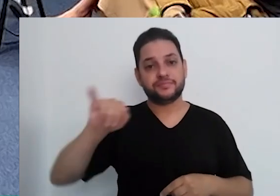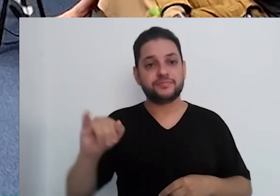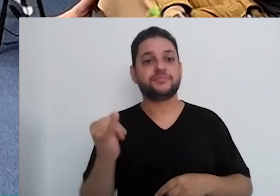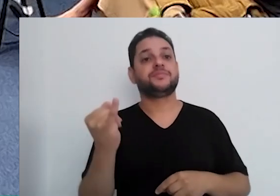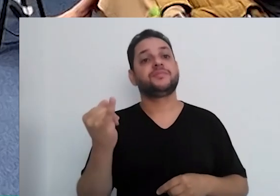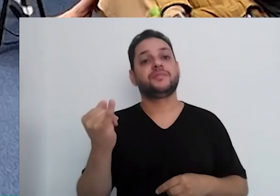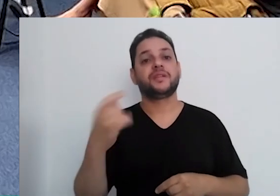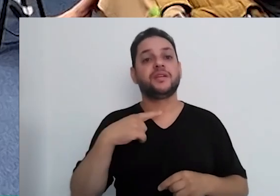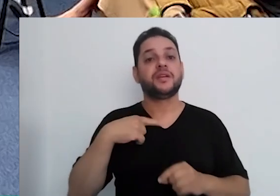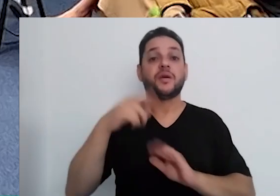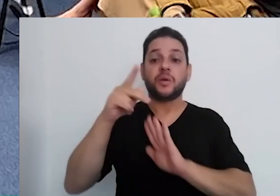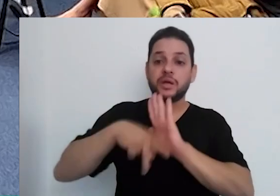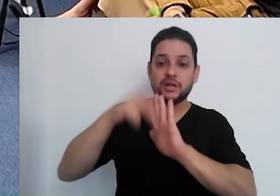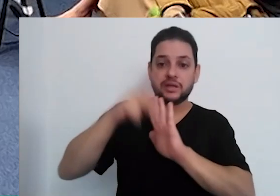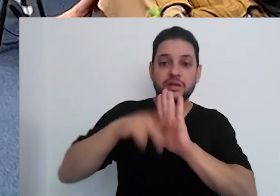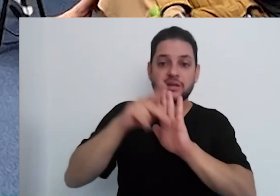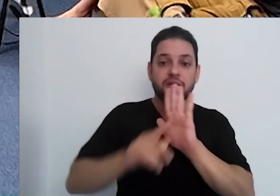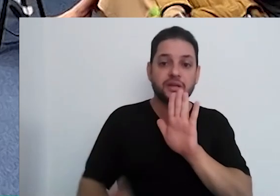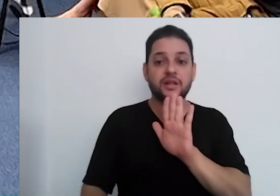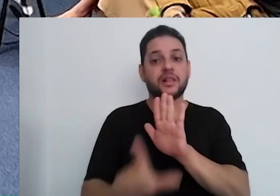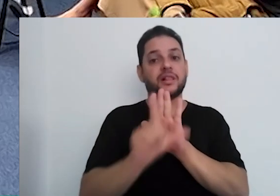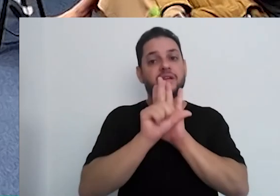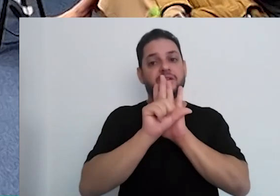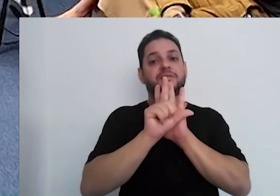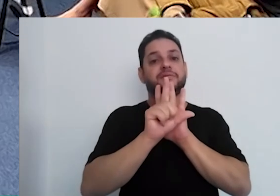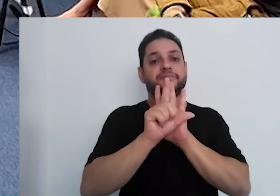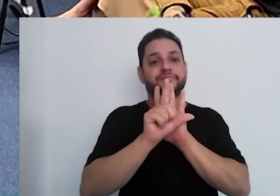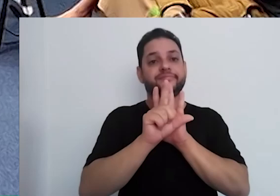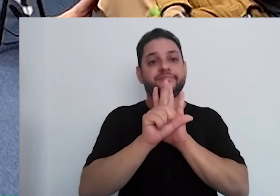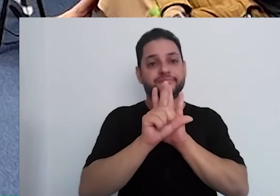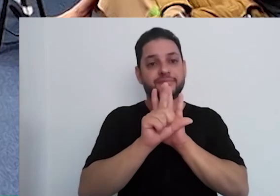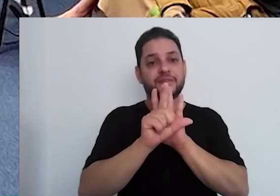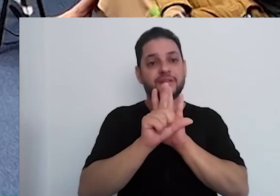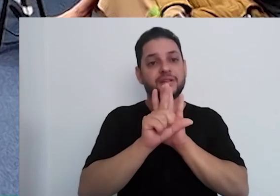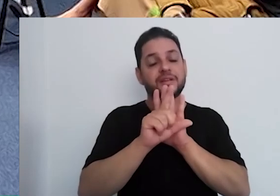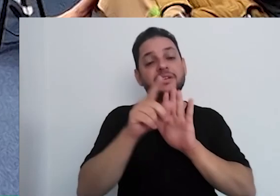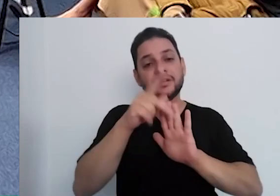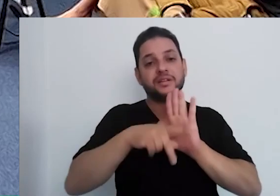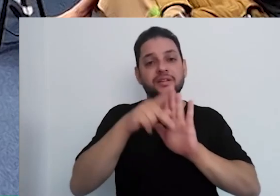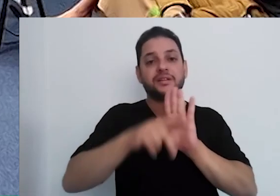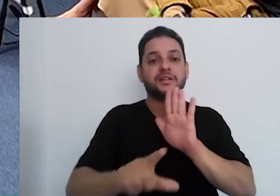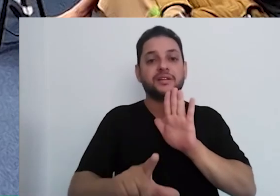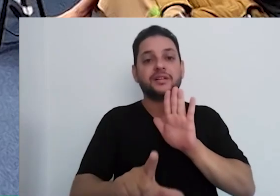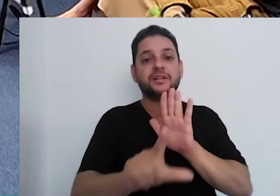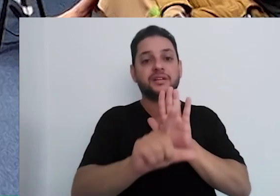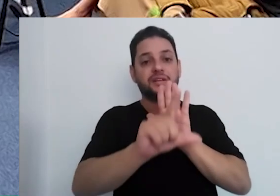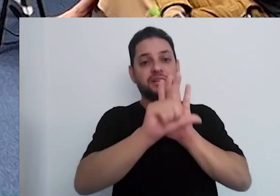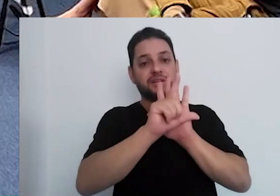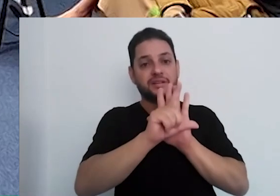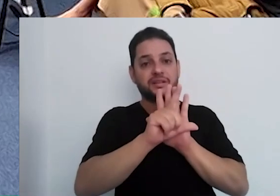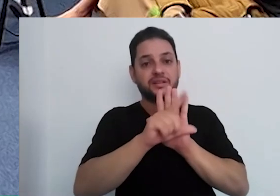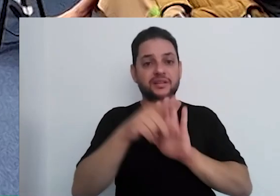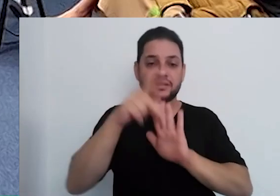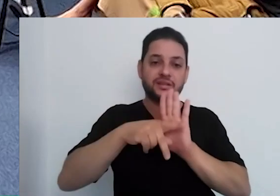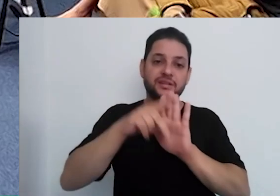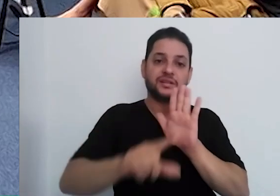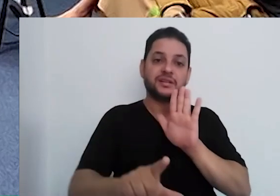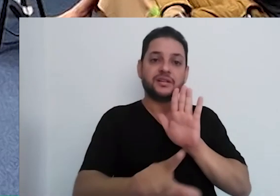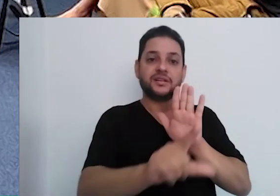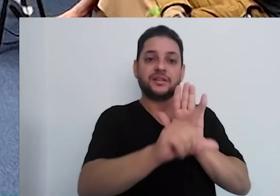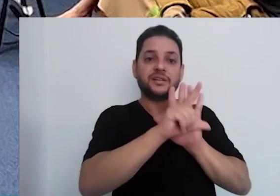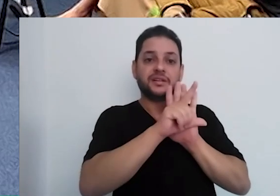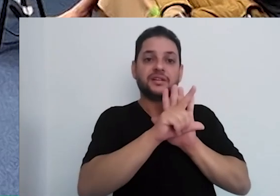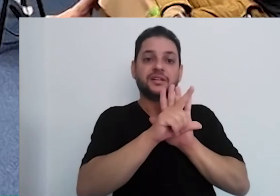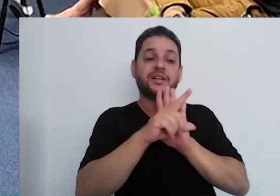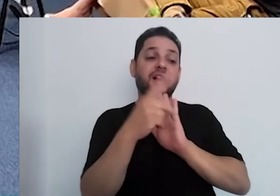que tem um projeto de lei que tá nesse sentido eh o projeto de lei até engraçado porque ele fala assim a lei nunca vi assim o artigo da lei a suposta